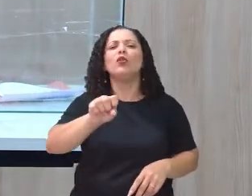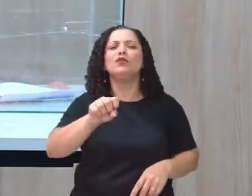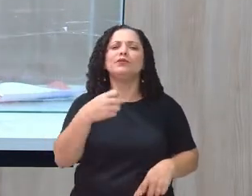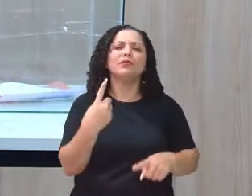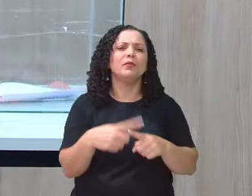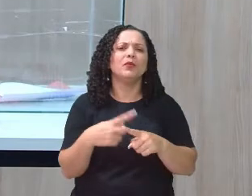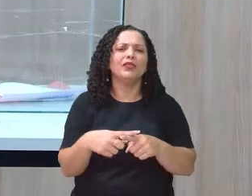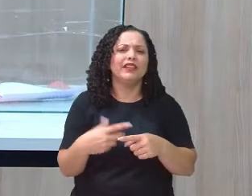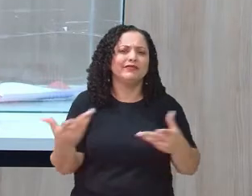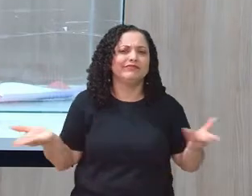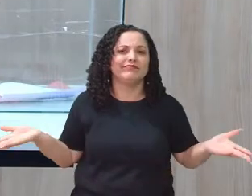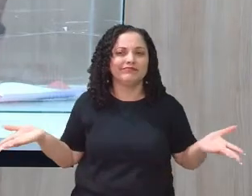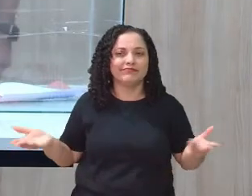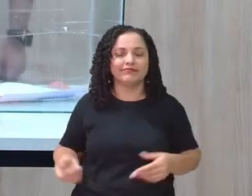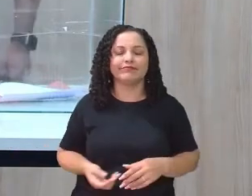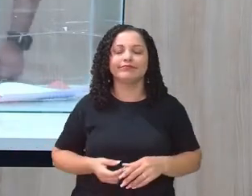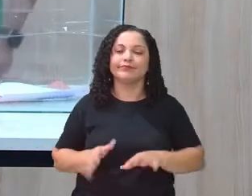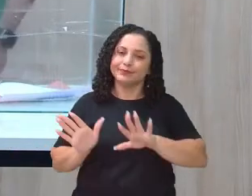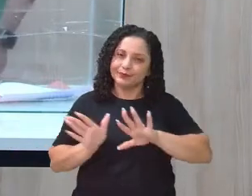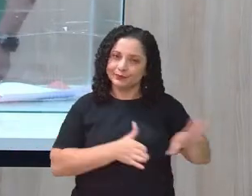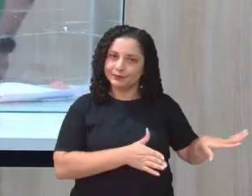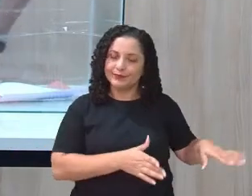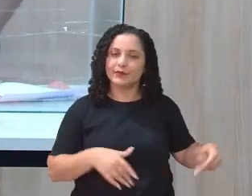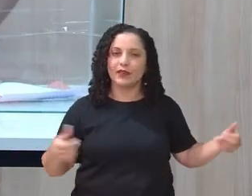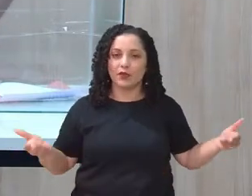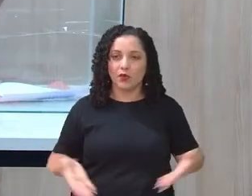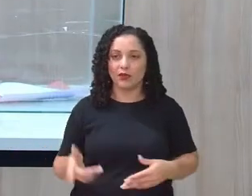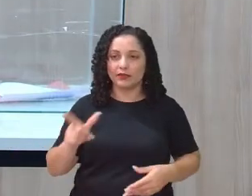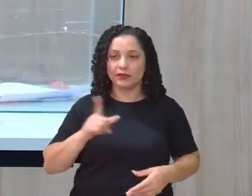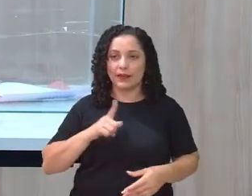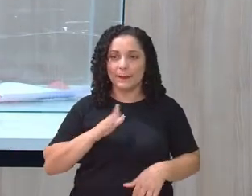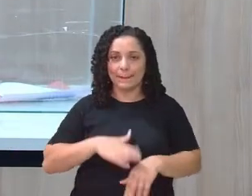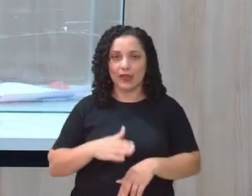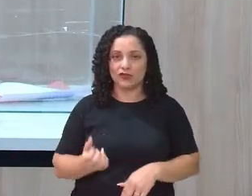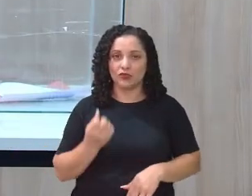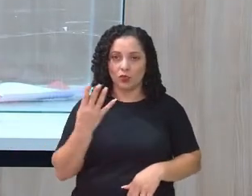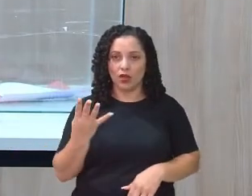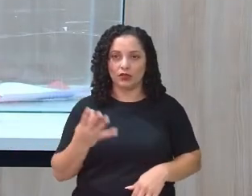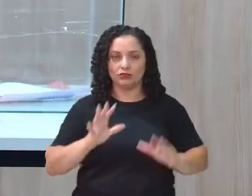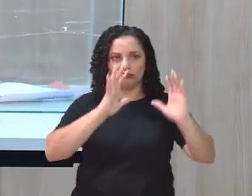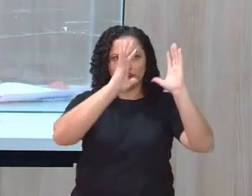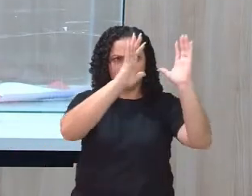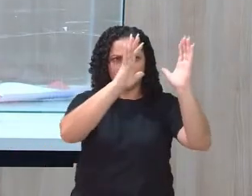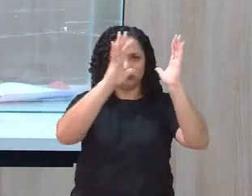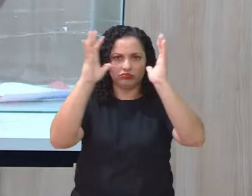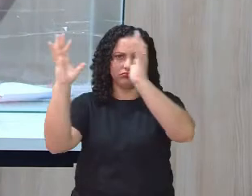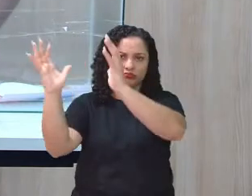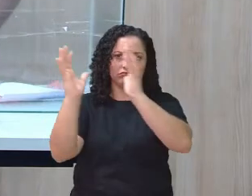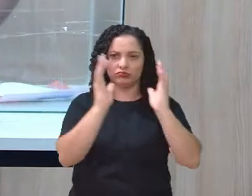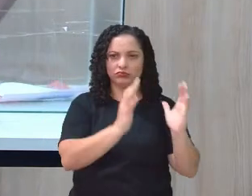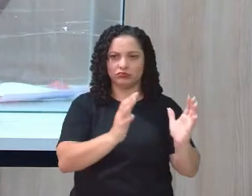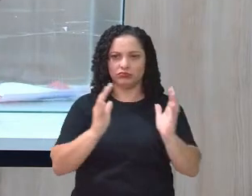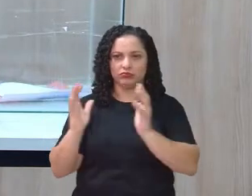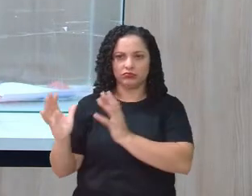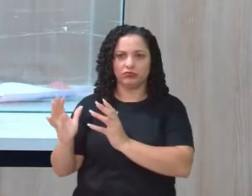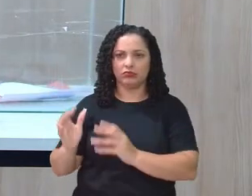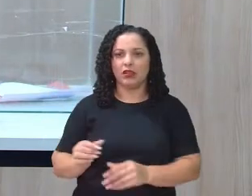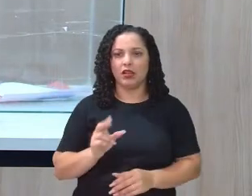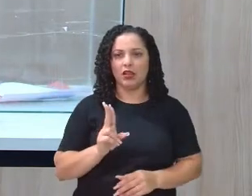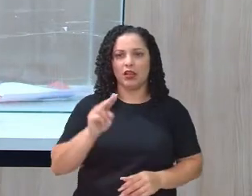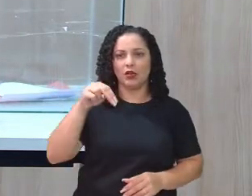Depois eu coloquei mais 4 aqui, né? Fazendo os 8 que eu disse para vocês. Eu tenho o undecágono com 11 lados,